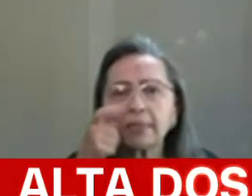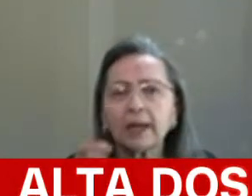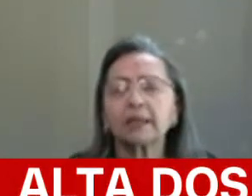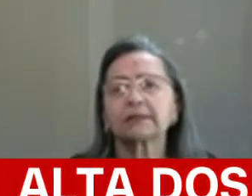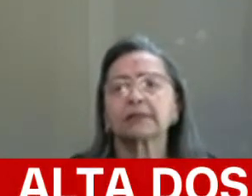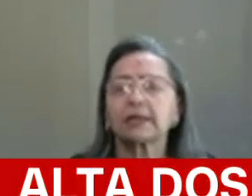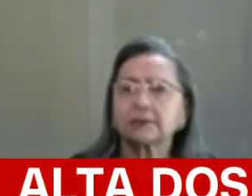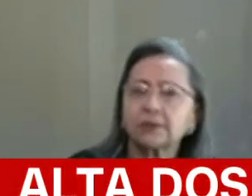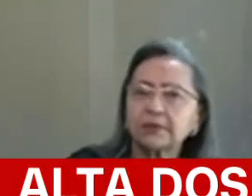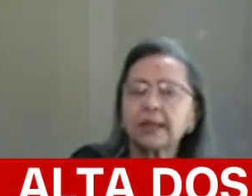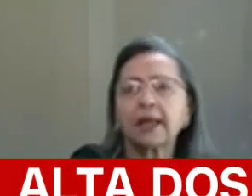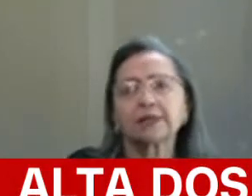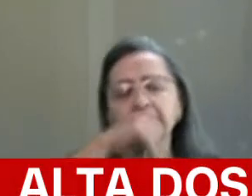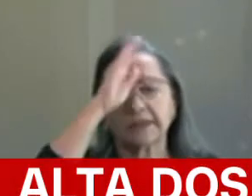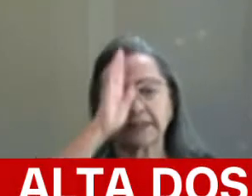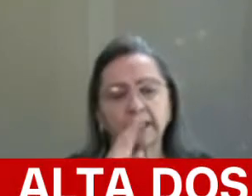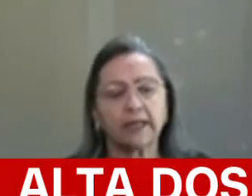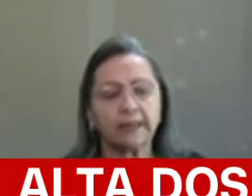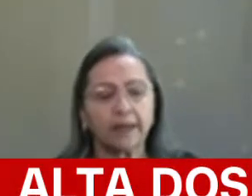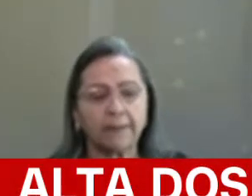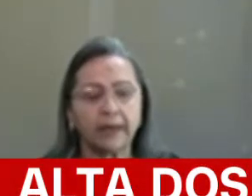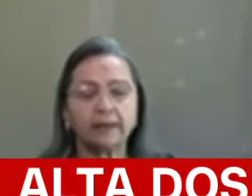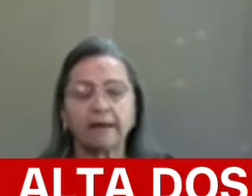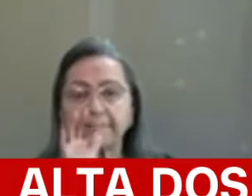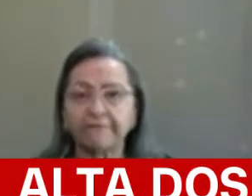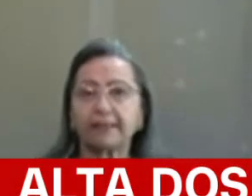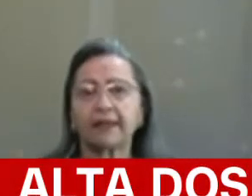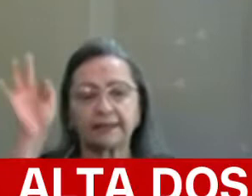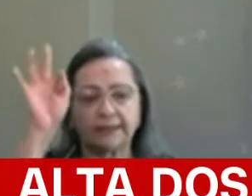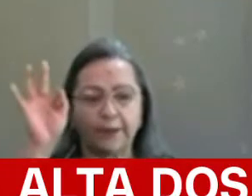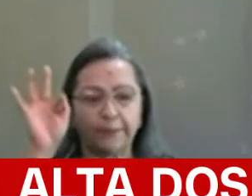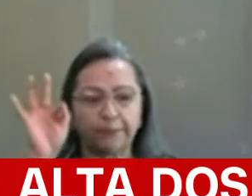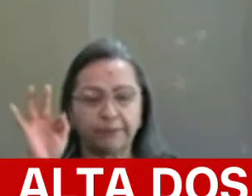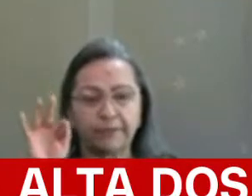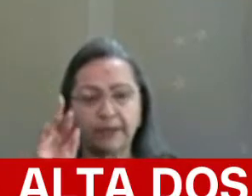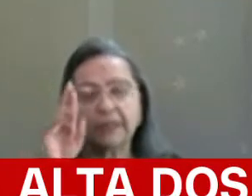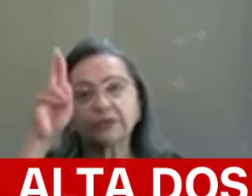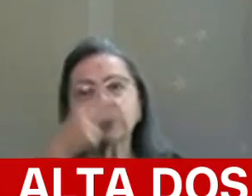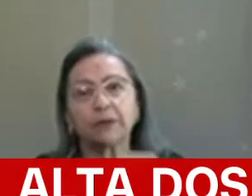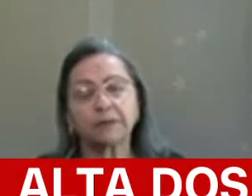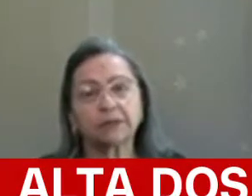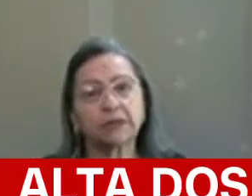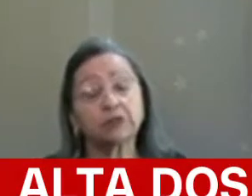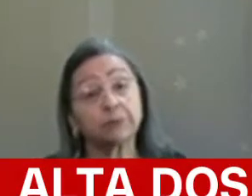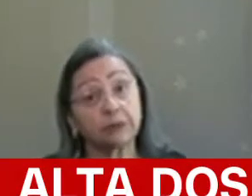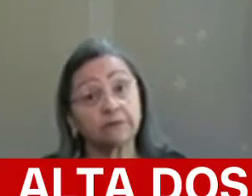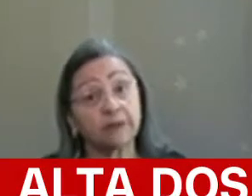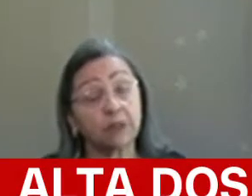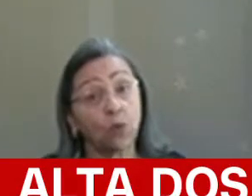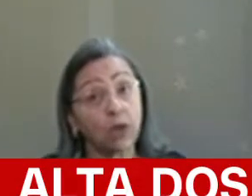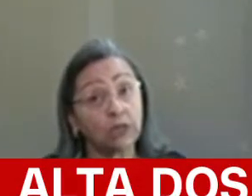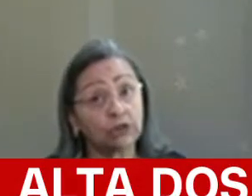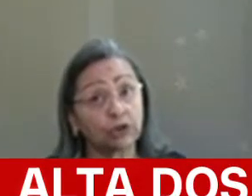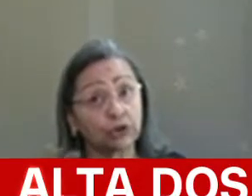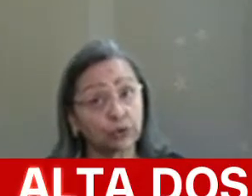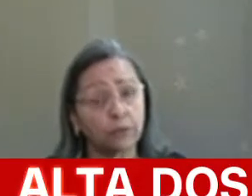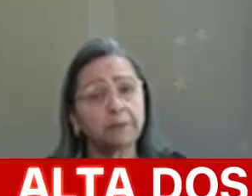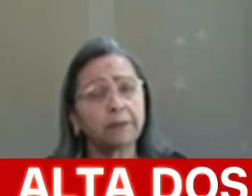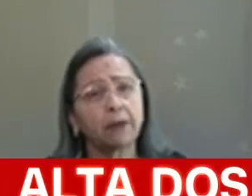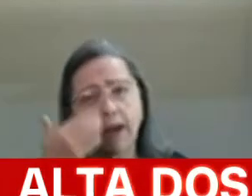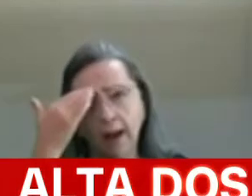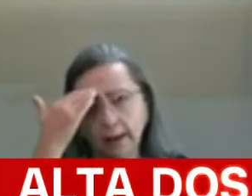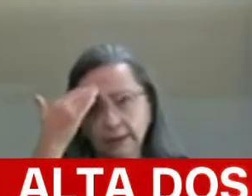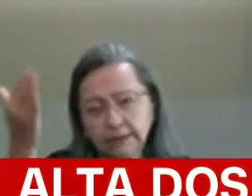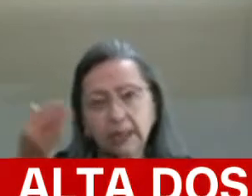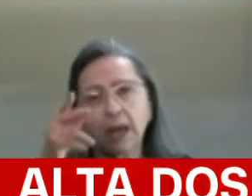da sociedade brasileira e da federação. Senhor Presidente, tenho que fazer um registro. Primeiro, para agradecer ao